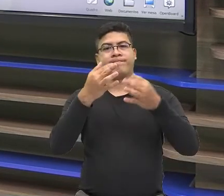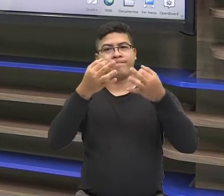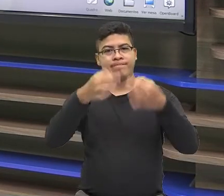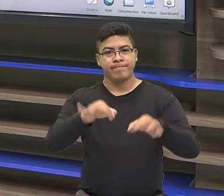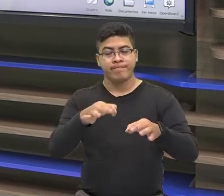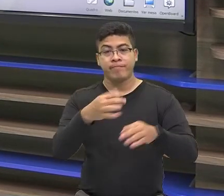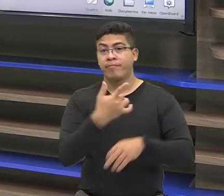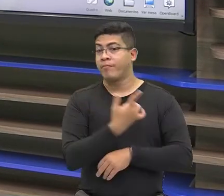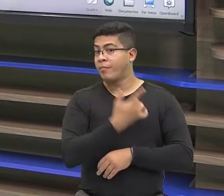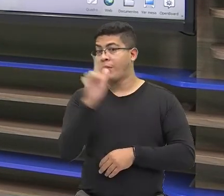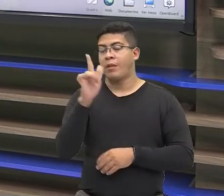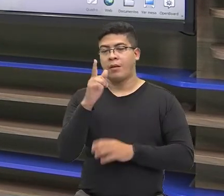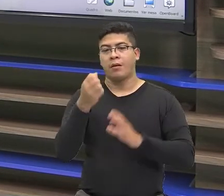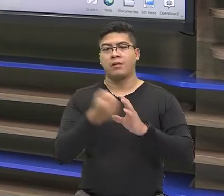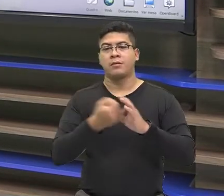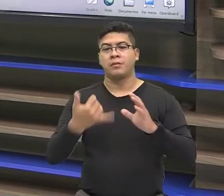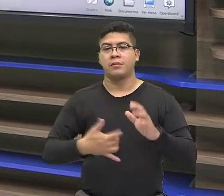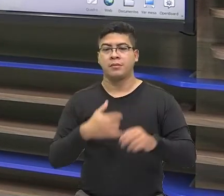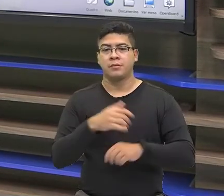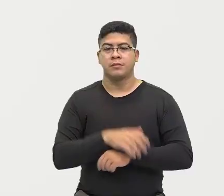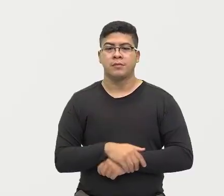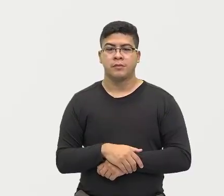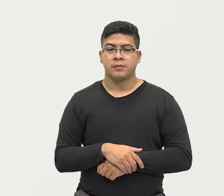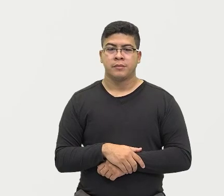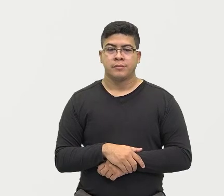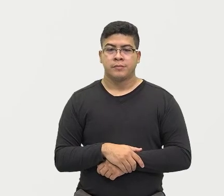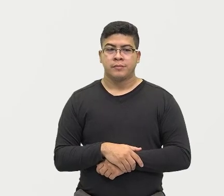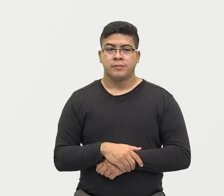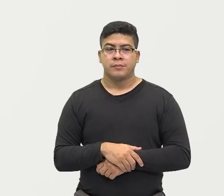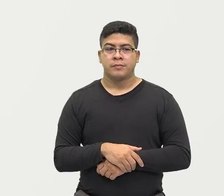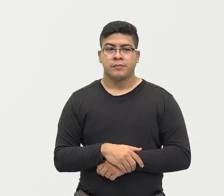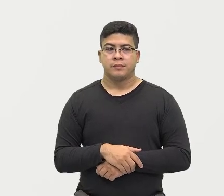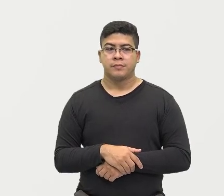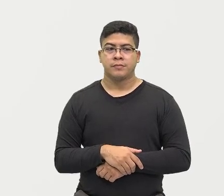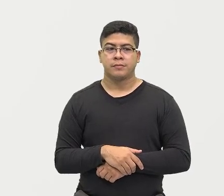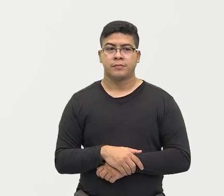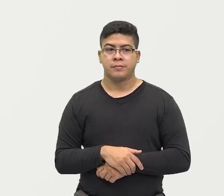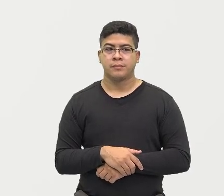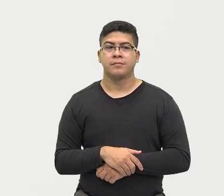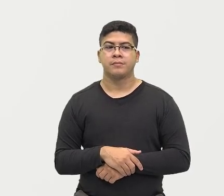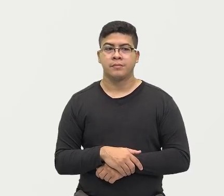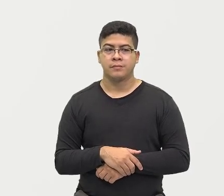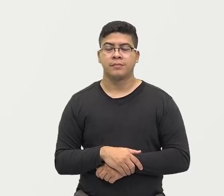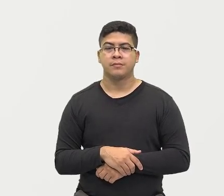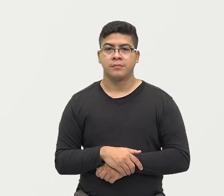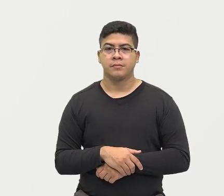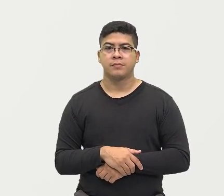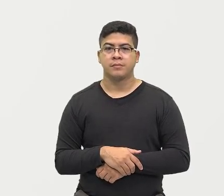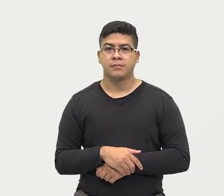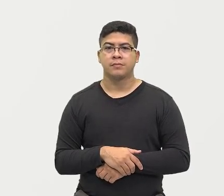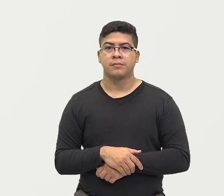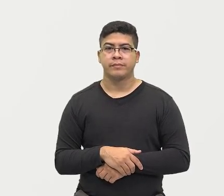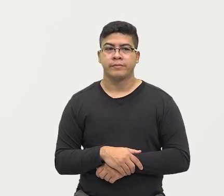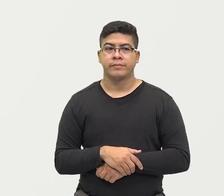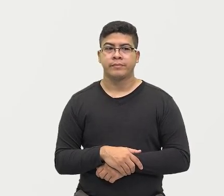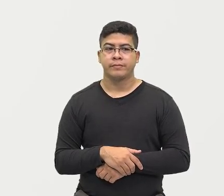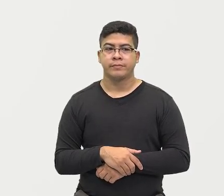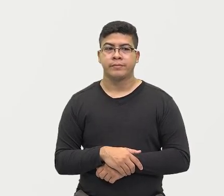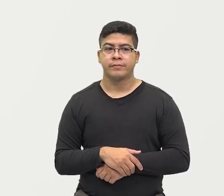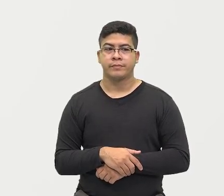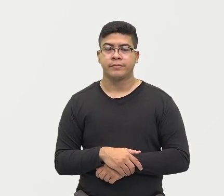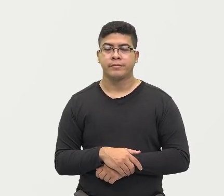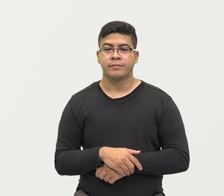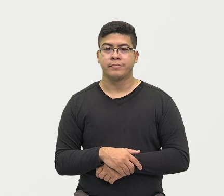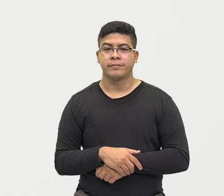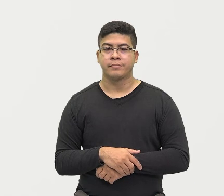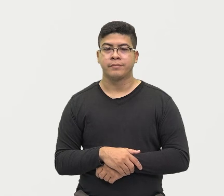Outra característica, temos mais características? Vamos voltar aqui, falar um pouquinho. Temos mais tempo? Temos mais tempo? Temos mais tempo, olha só.